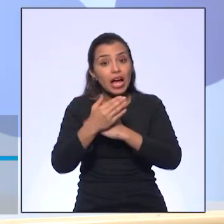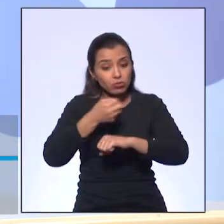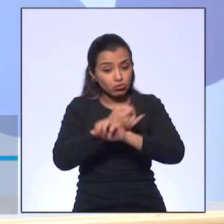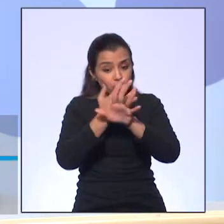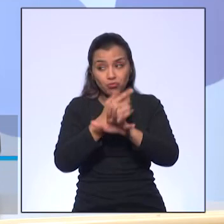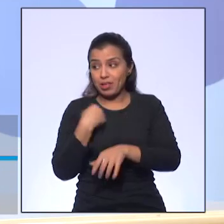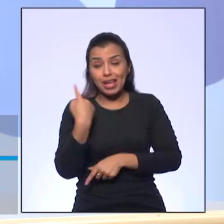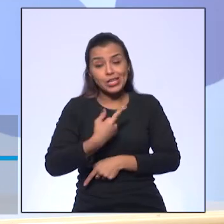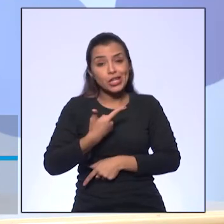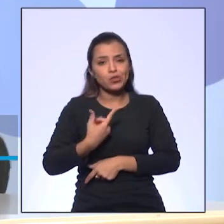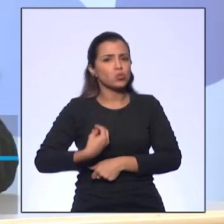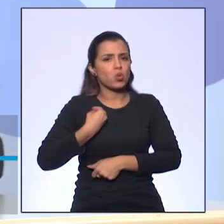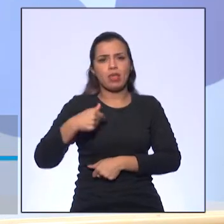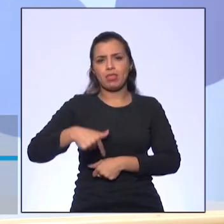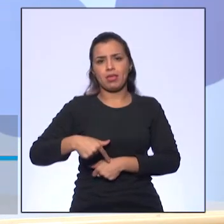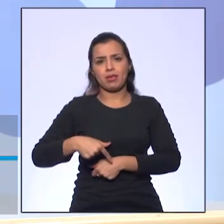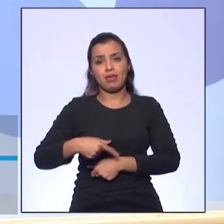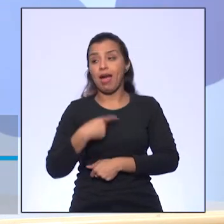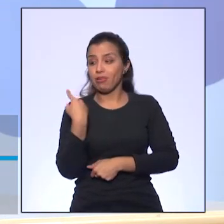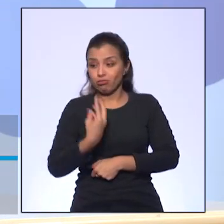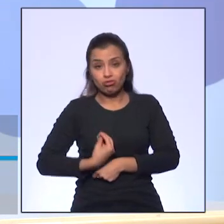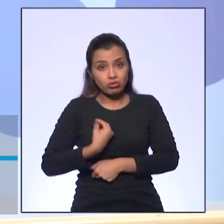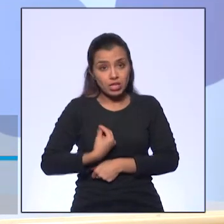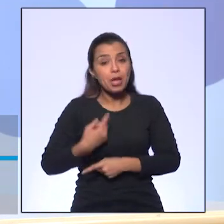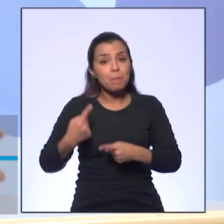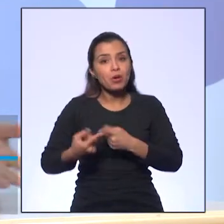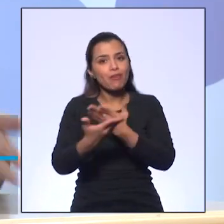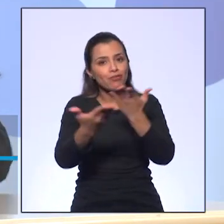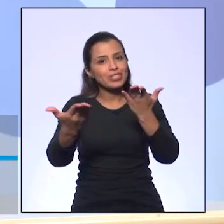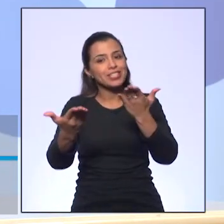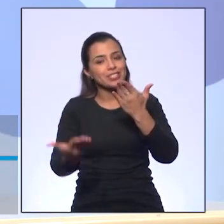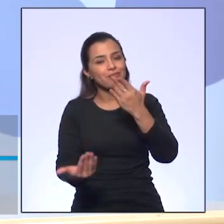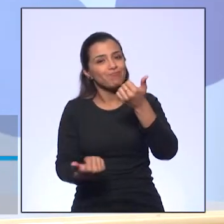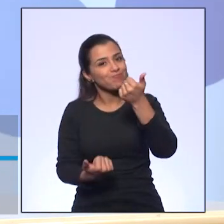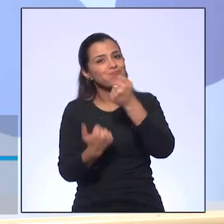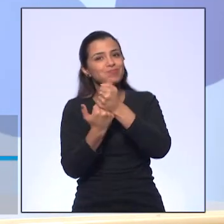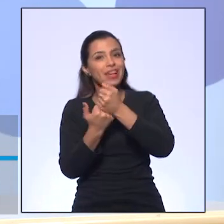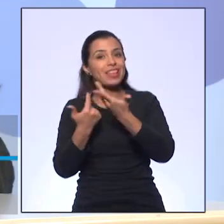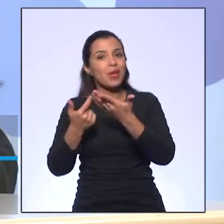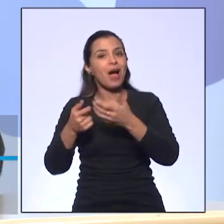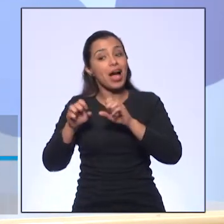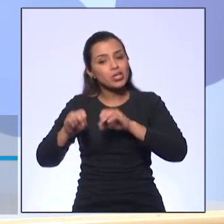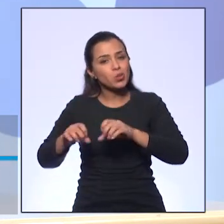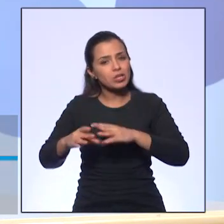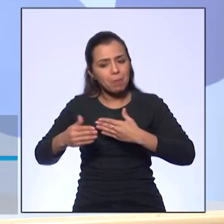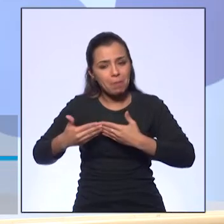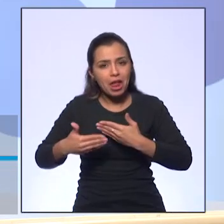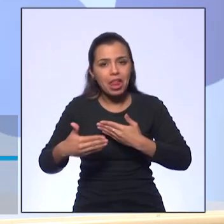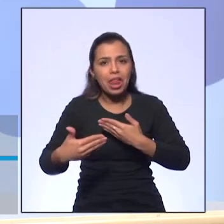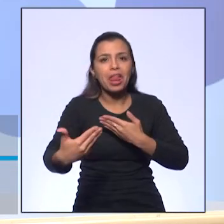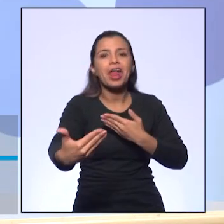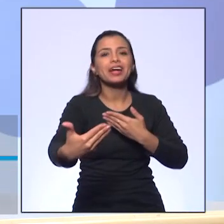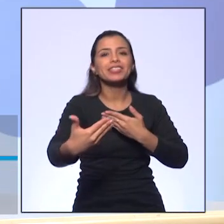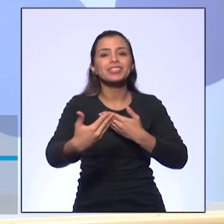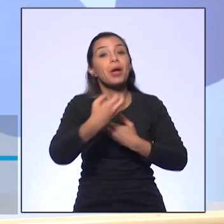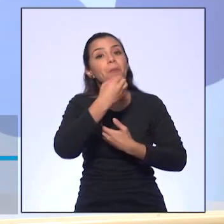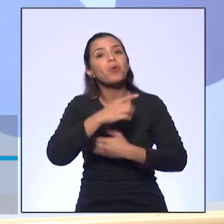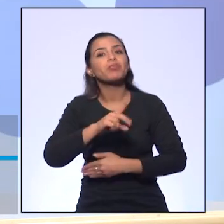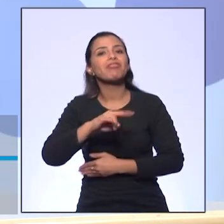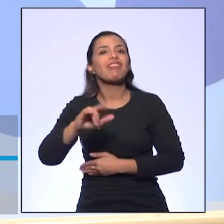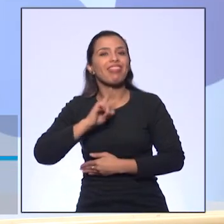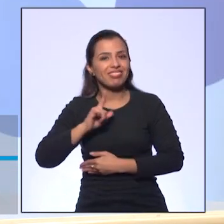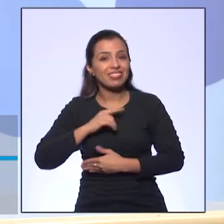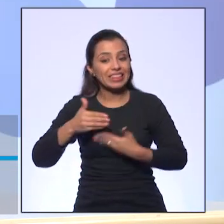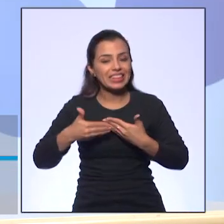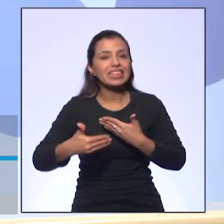Funciona porque tem pessoas que participam, que colaboram, como vocês, e aí a educação tem caminhado e nós temos conseguido garantir